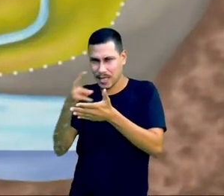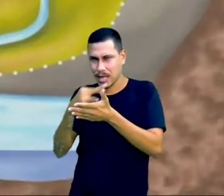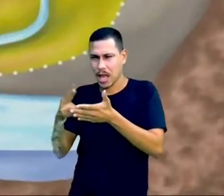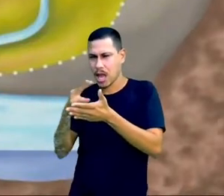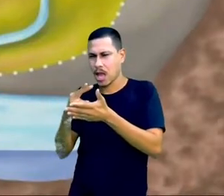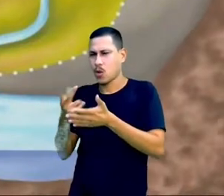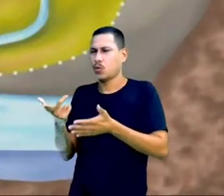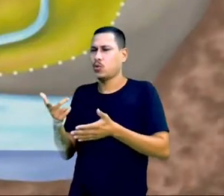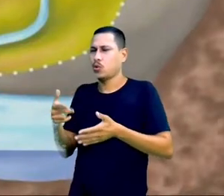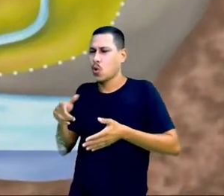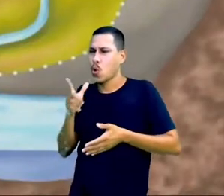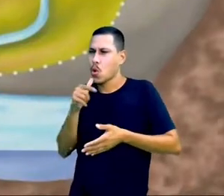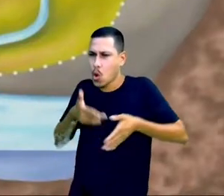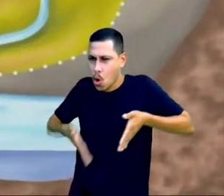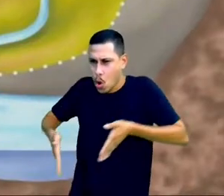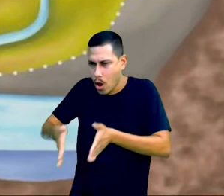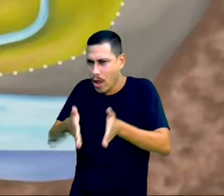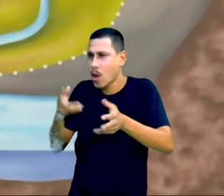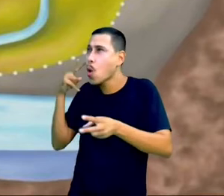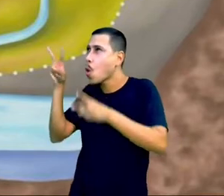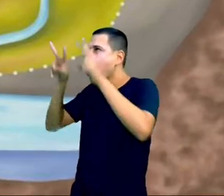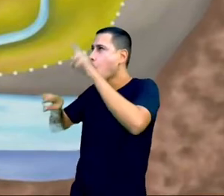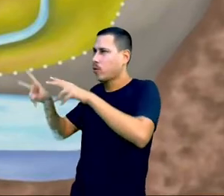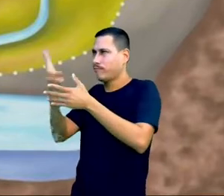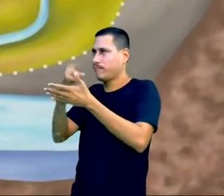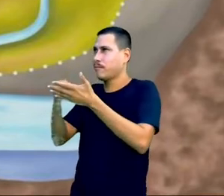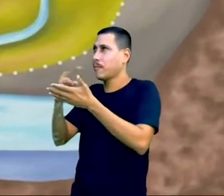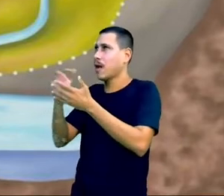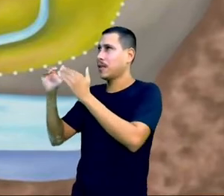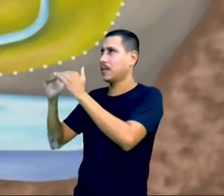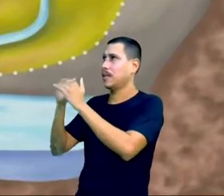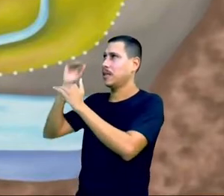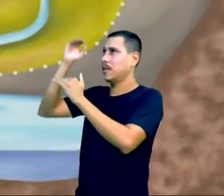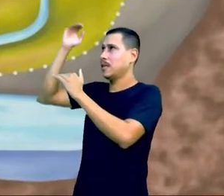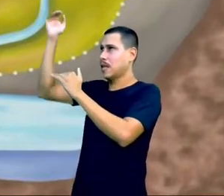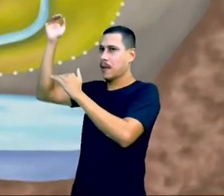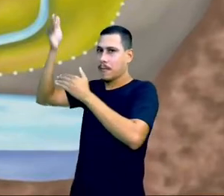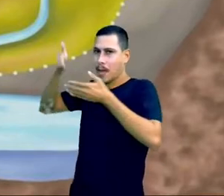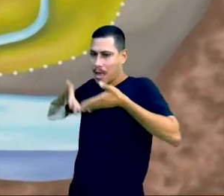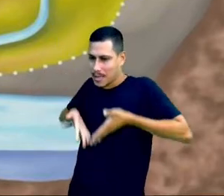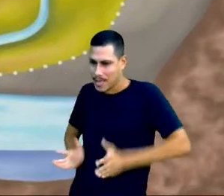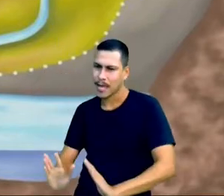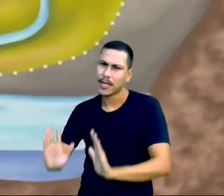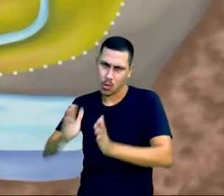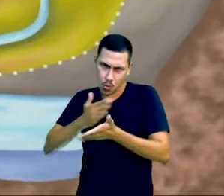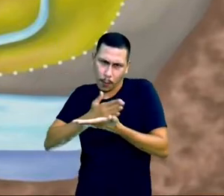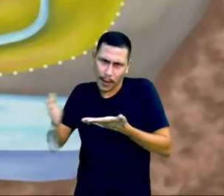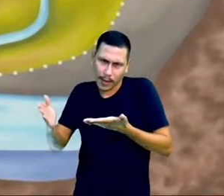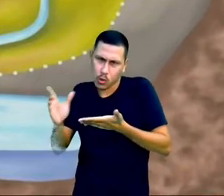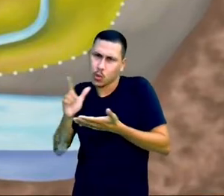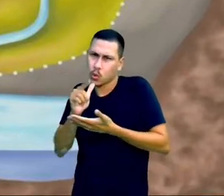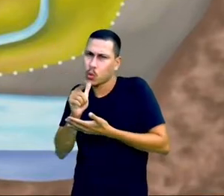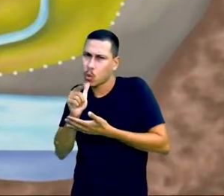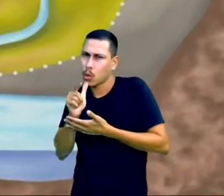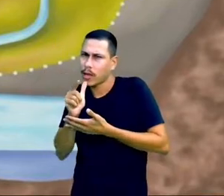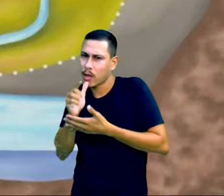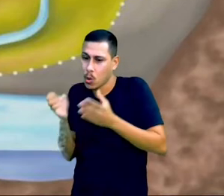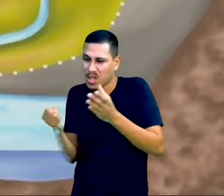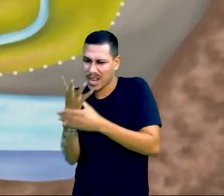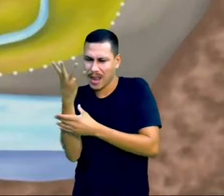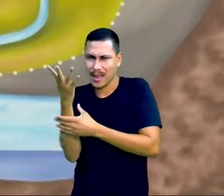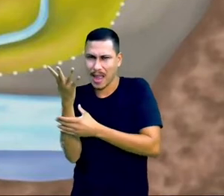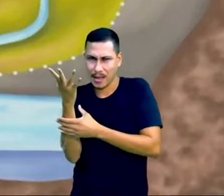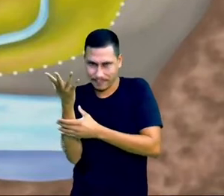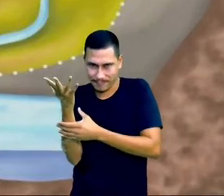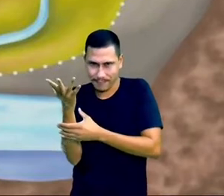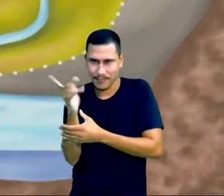hidrográfica, onde lá na parte de cima a gente está vendo a nascente desse rio, que forma o rio principal. Vamos